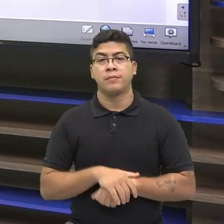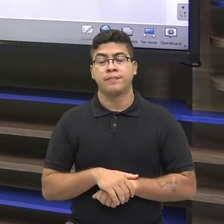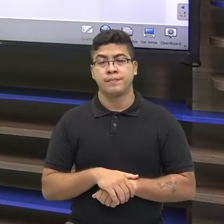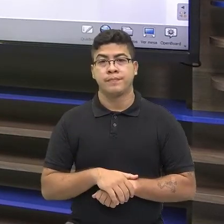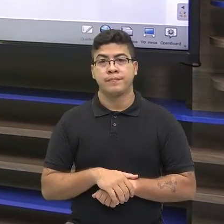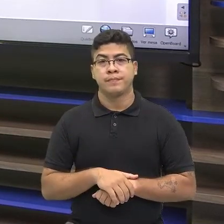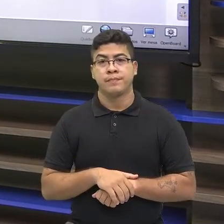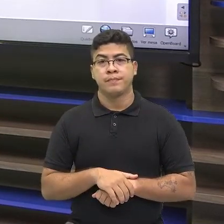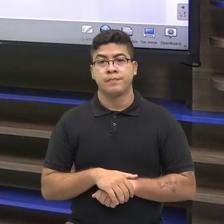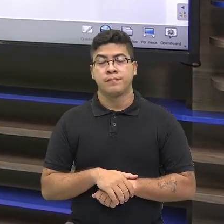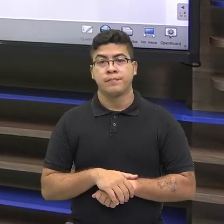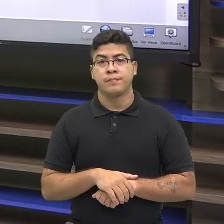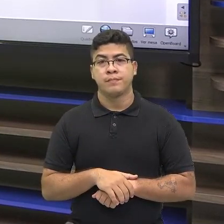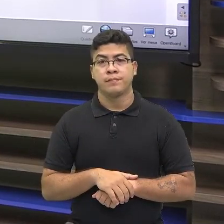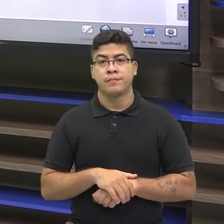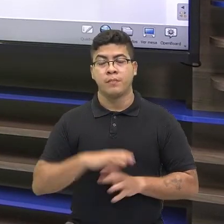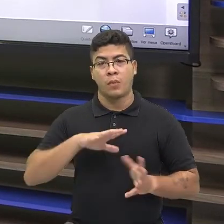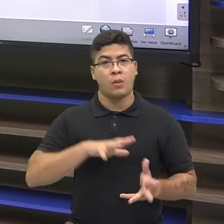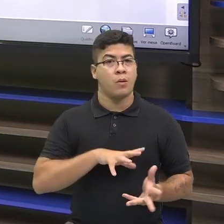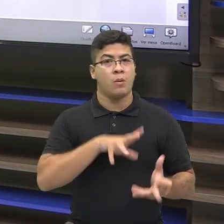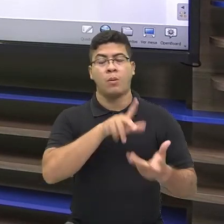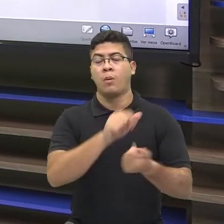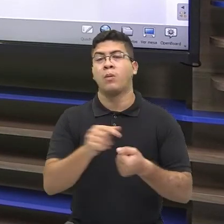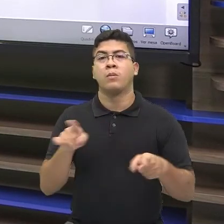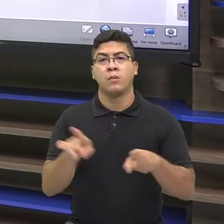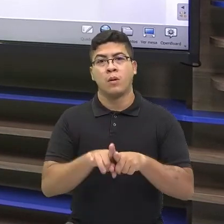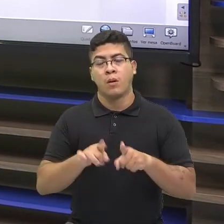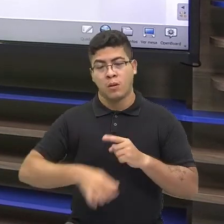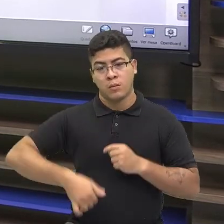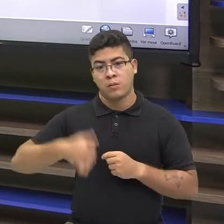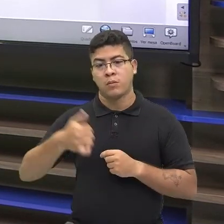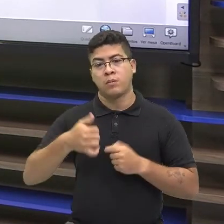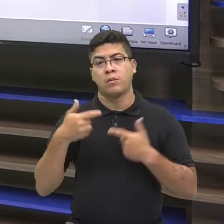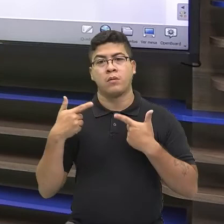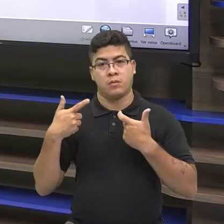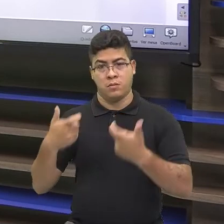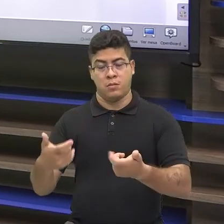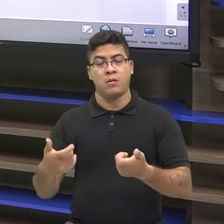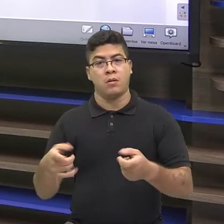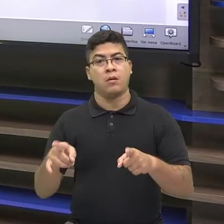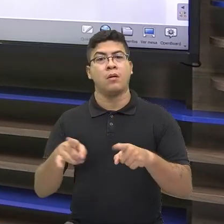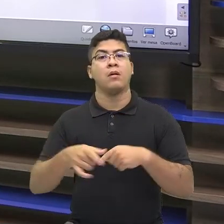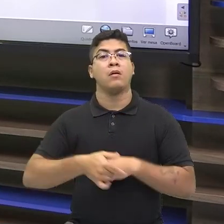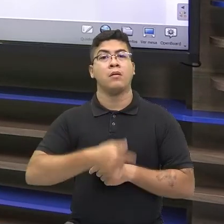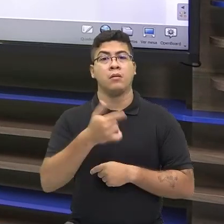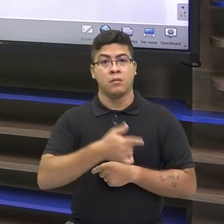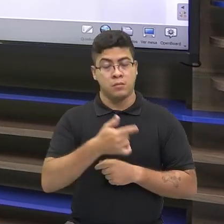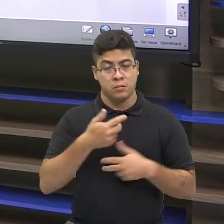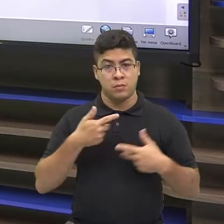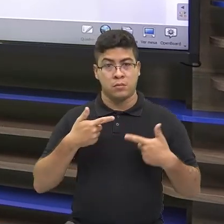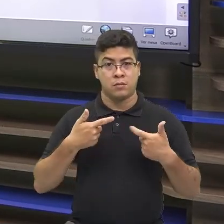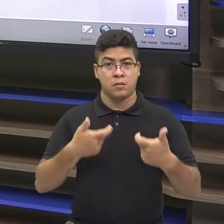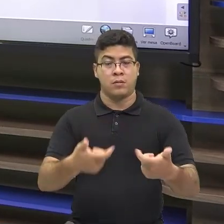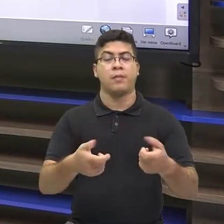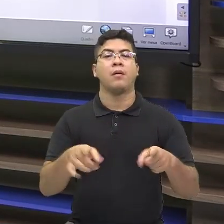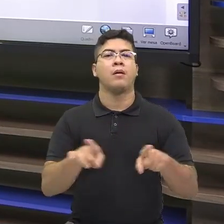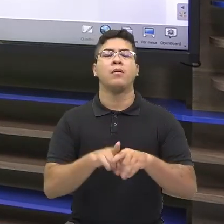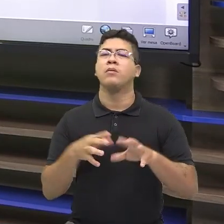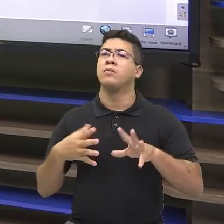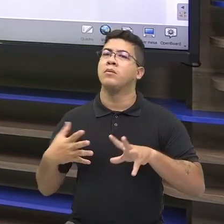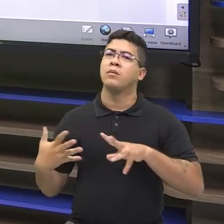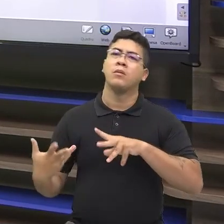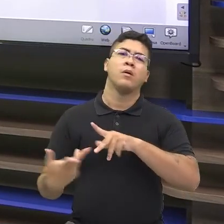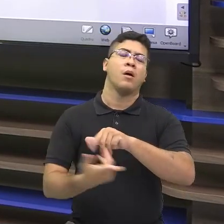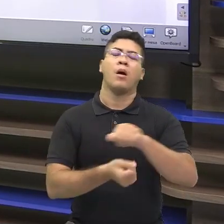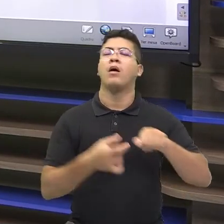a efervescência do mundo, tendo inclusive a Primeira Guerra Mundial, né, a Segunda Guerra Mundial. Então, há toda uma efervescência,